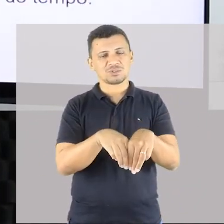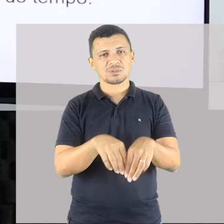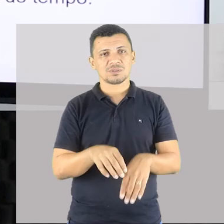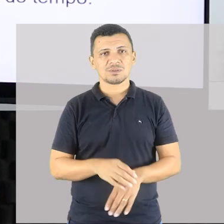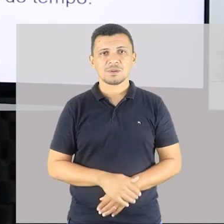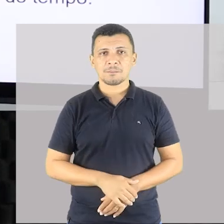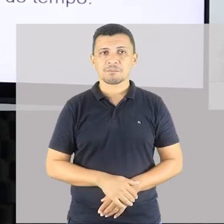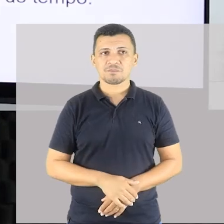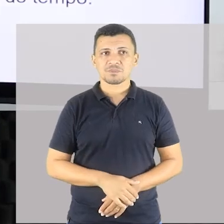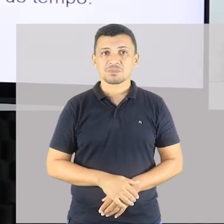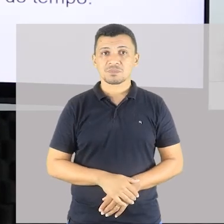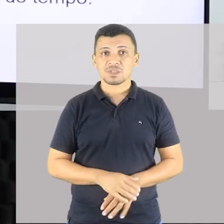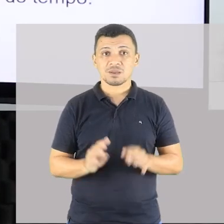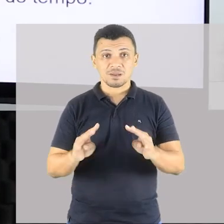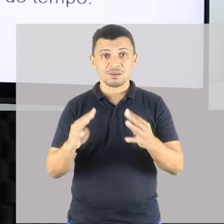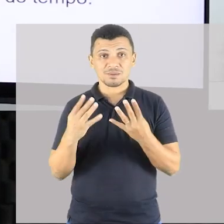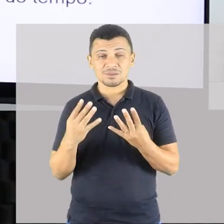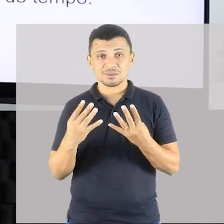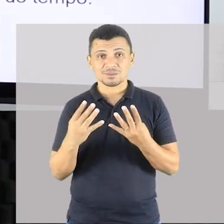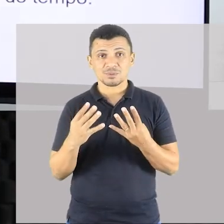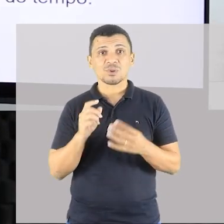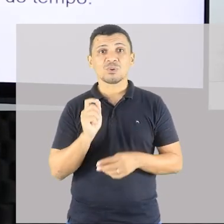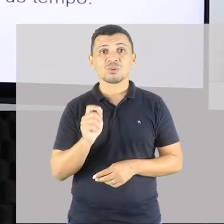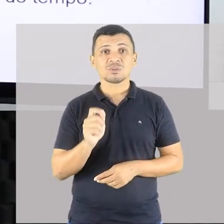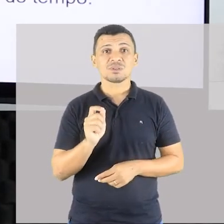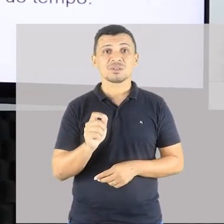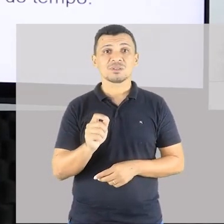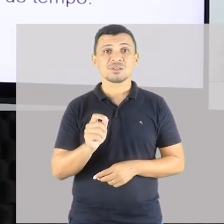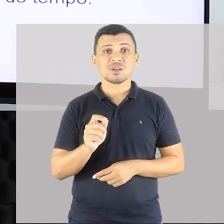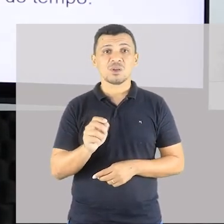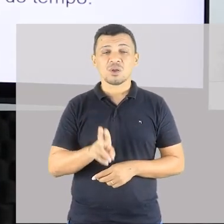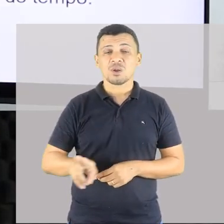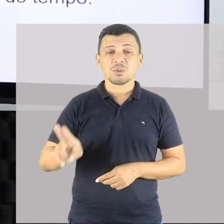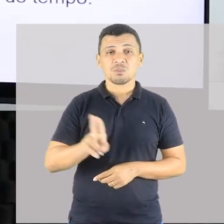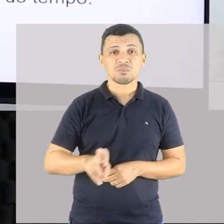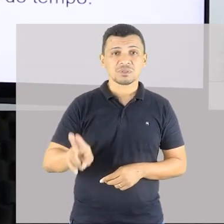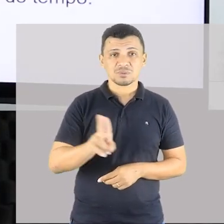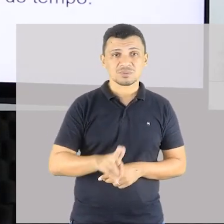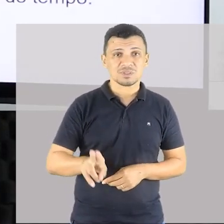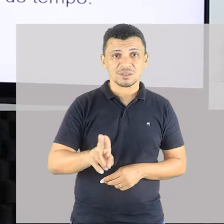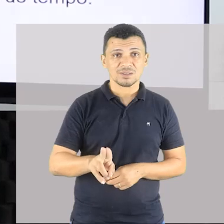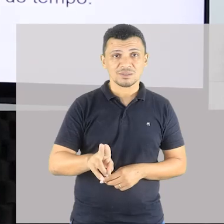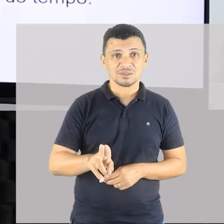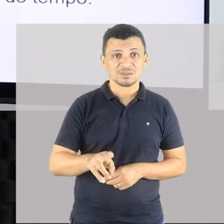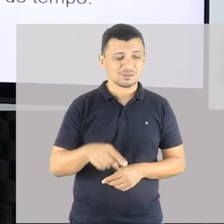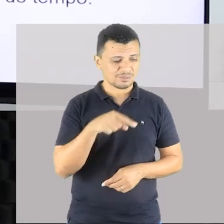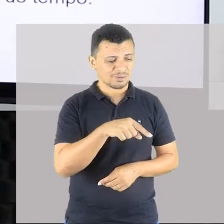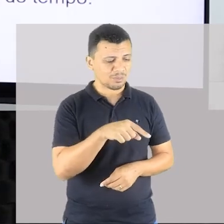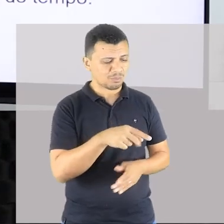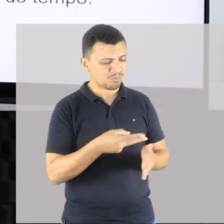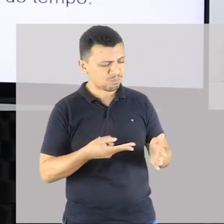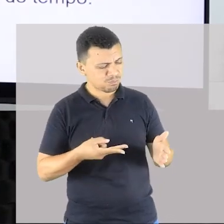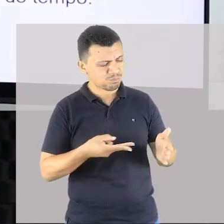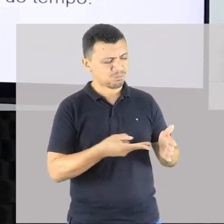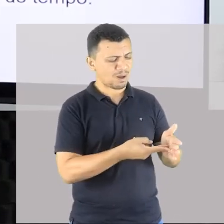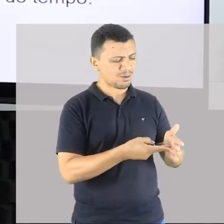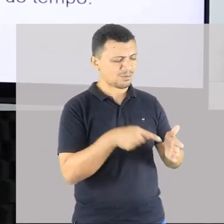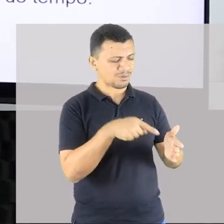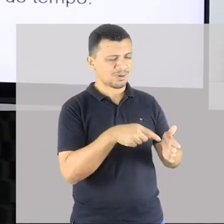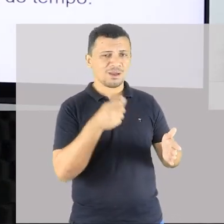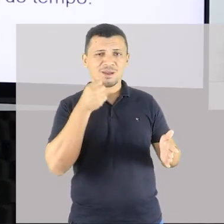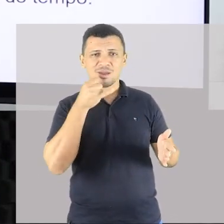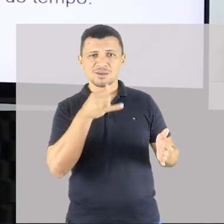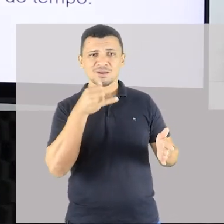A tensão elétrica, gente, para a gente usar na tomada, para